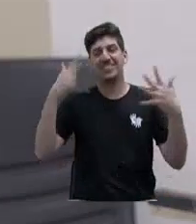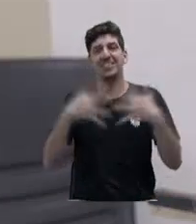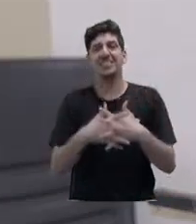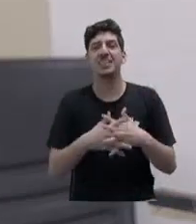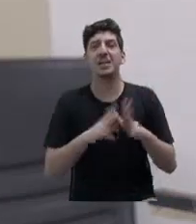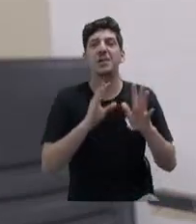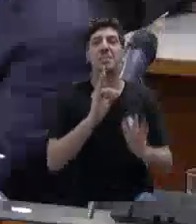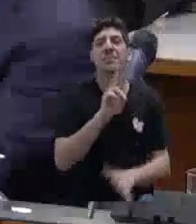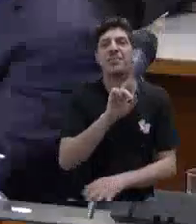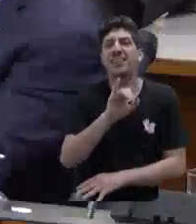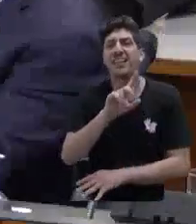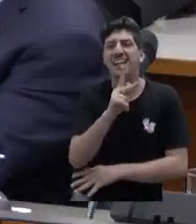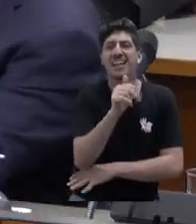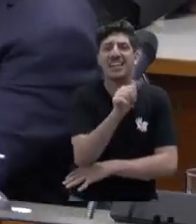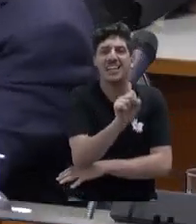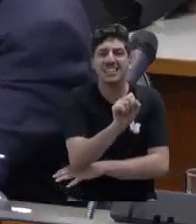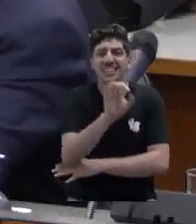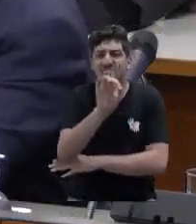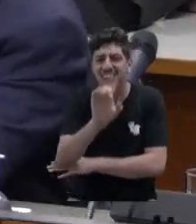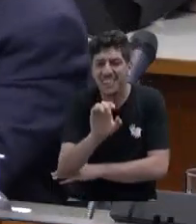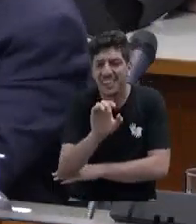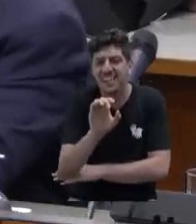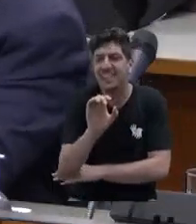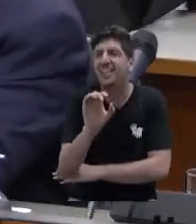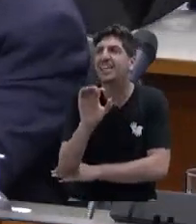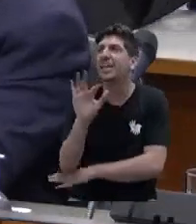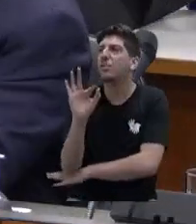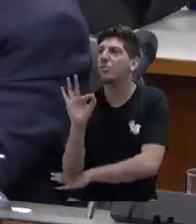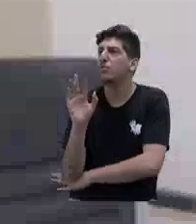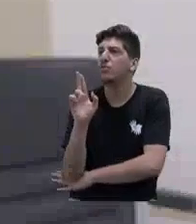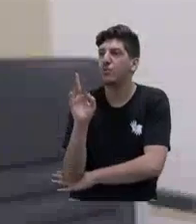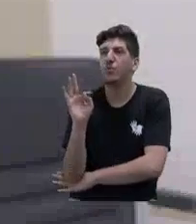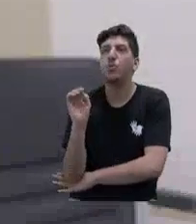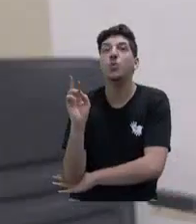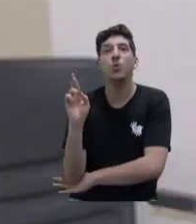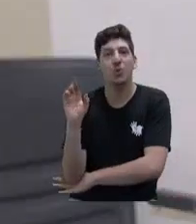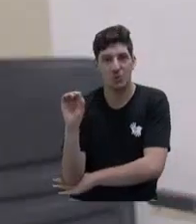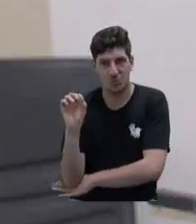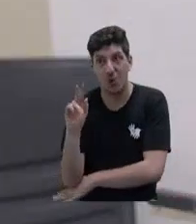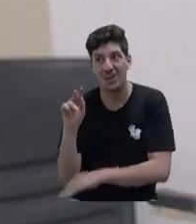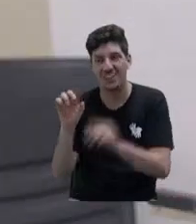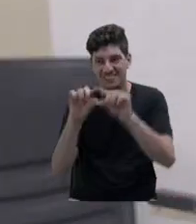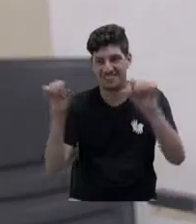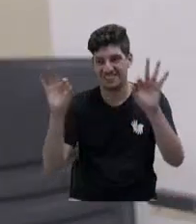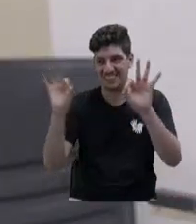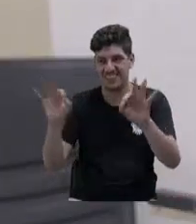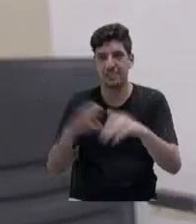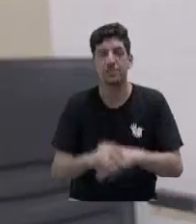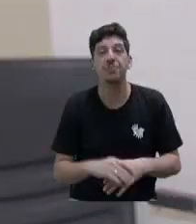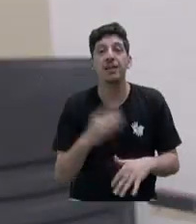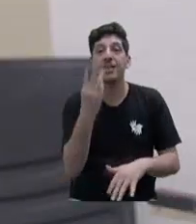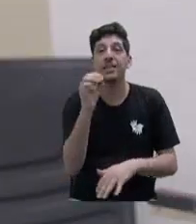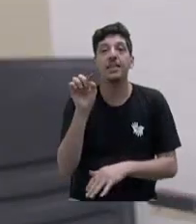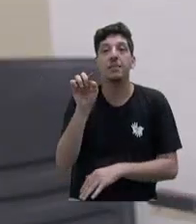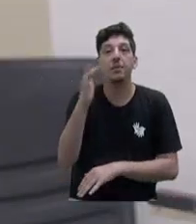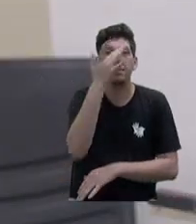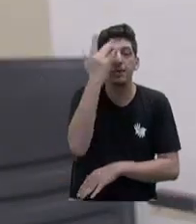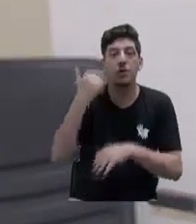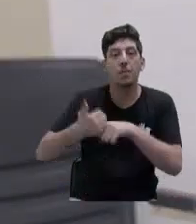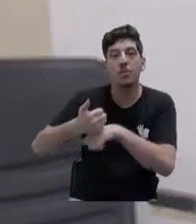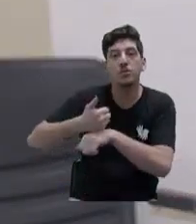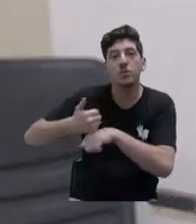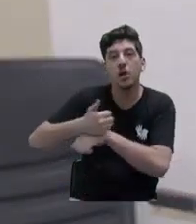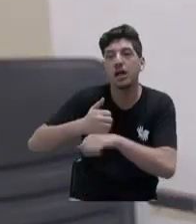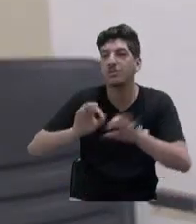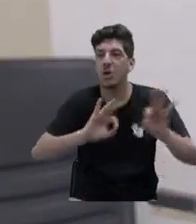Uma confusão. Trilhas de Futuro. Trilhas de Futuro. 30 mil camareiros no Trilhas de Futuro. Nós